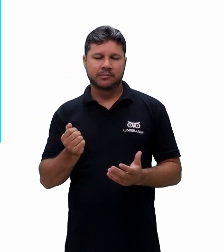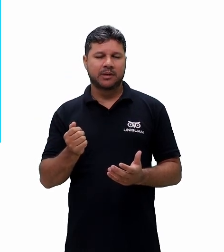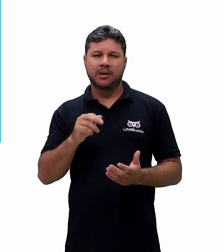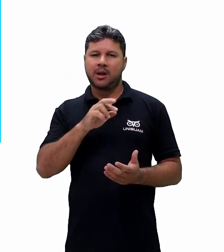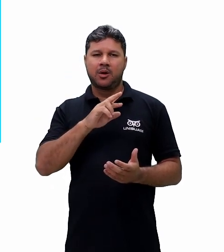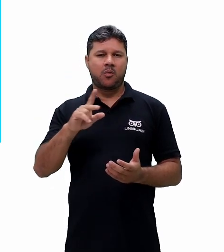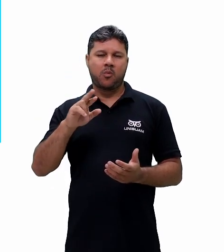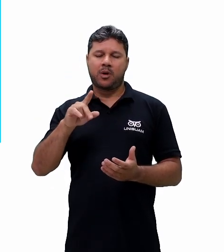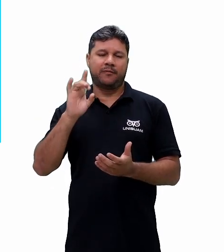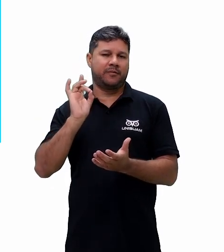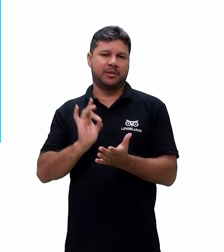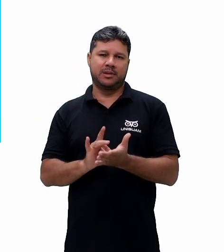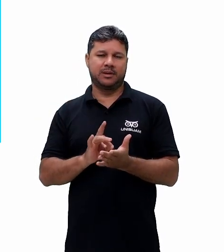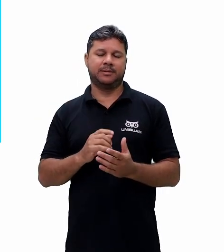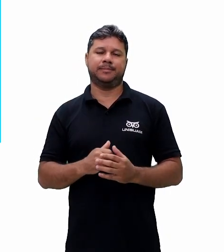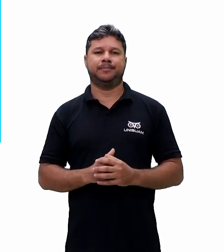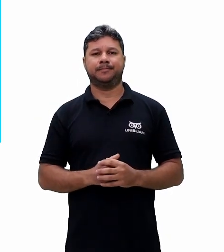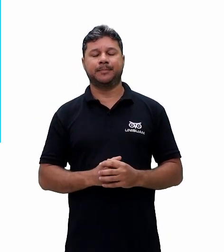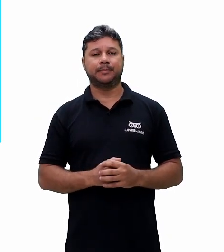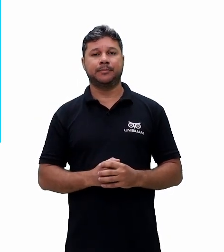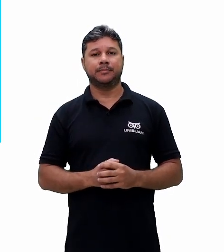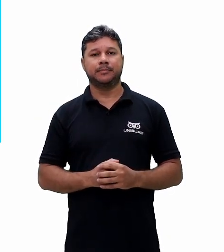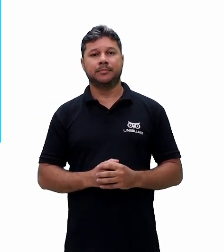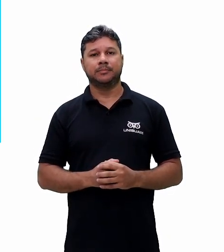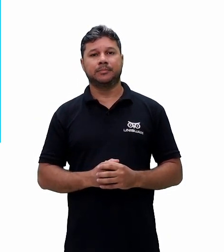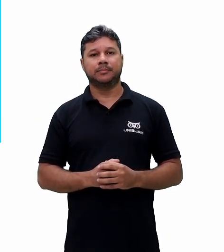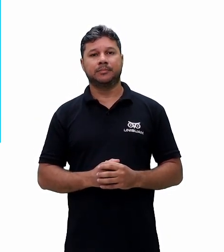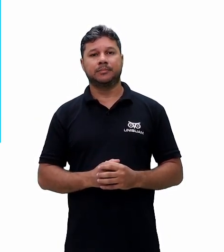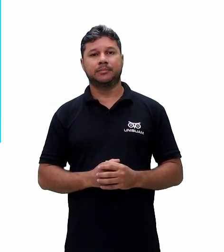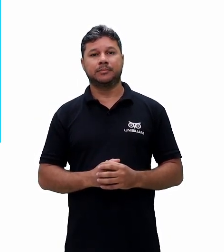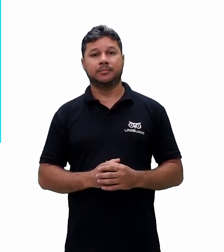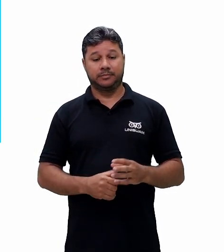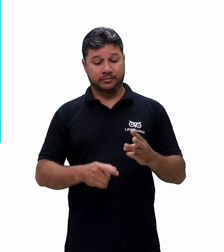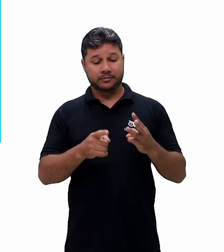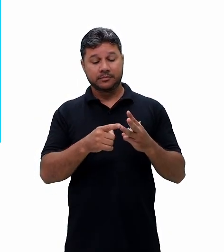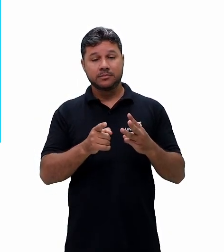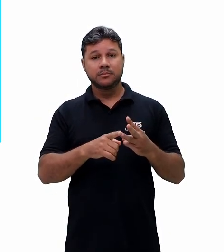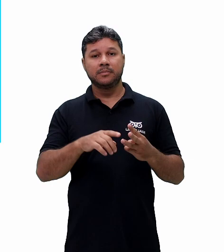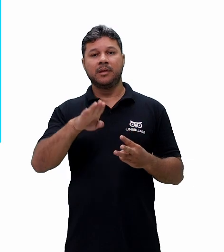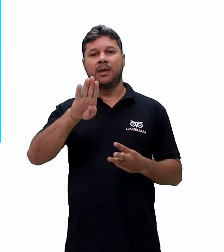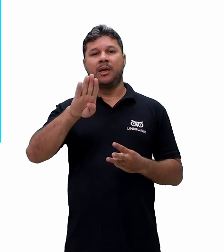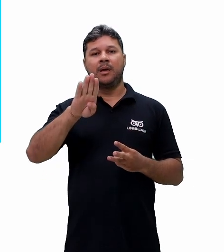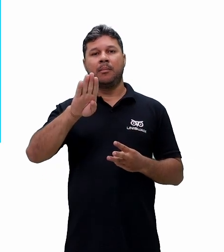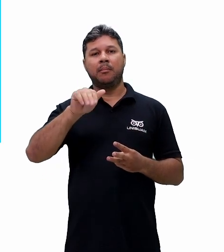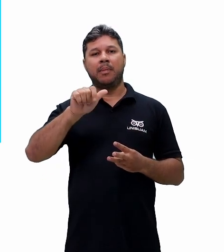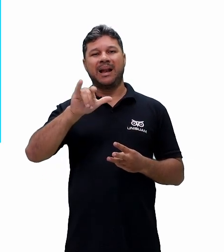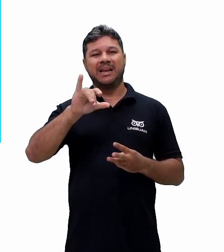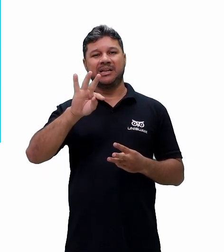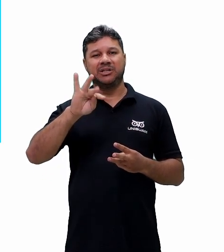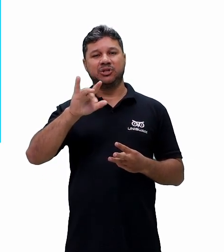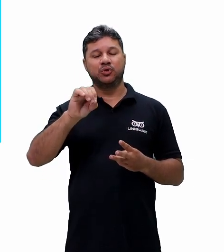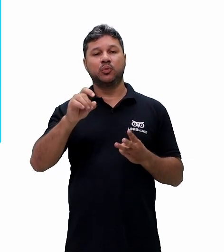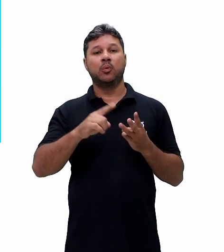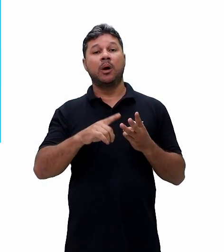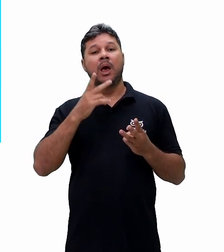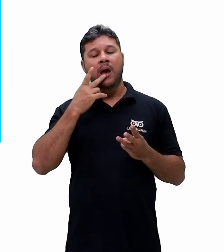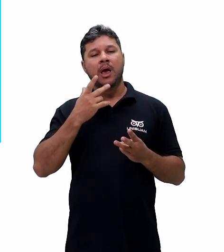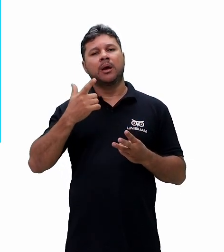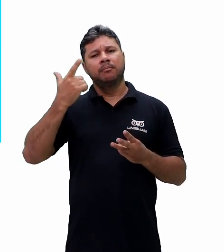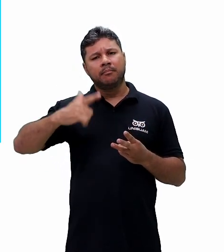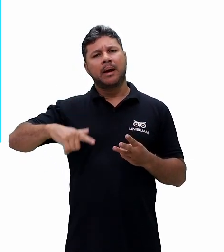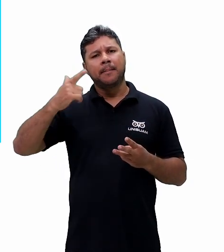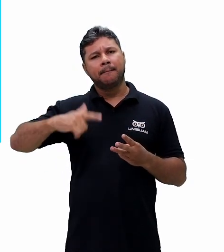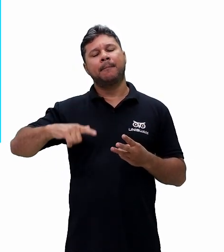isso não é verdade. Já o método balístico é caracterizado por